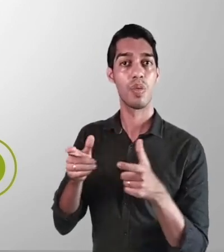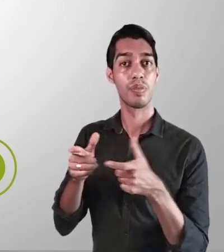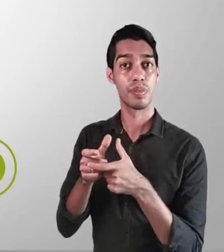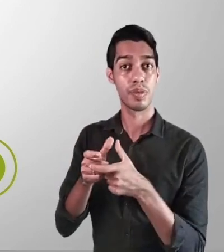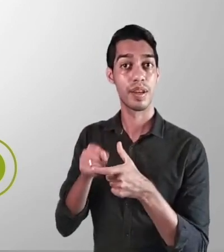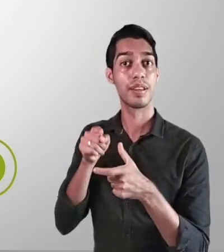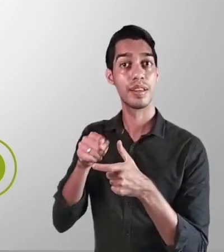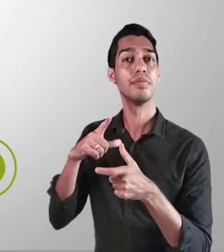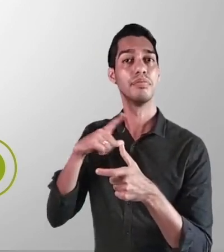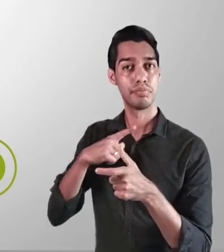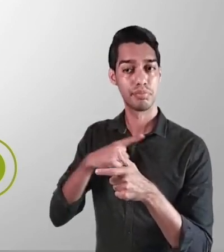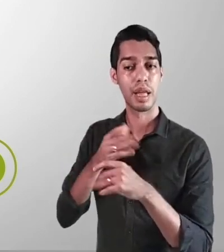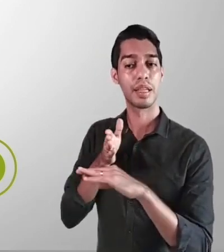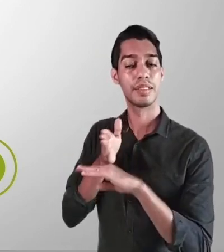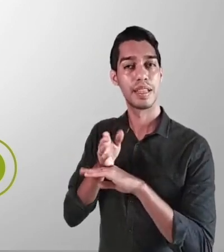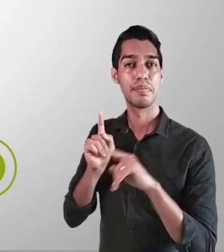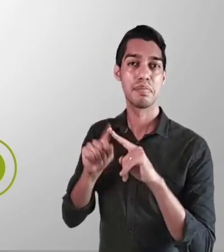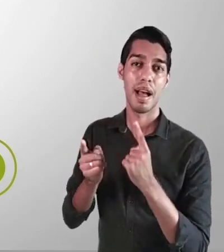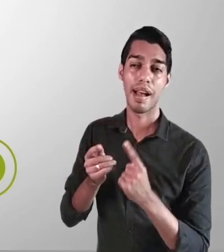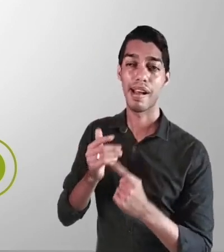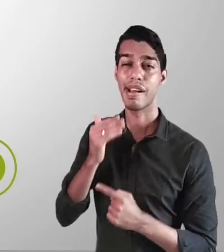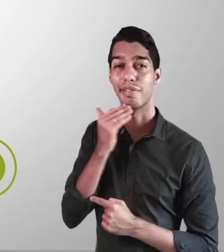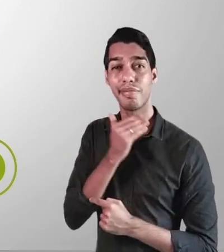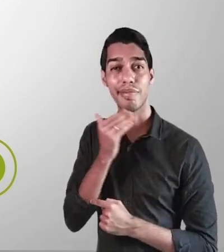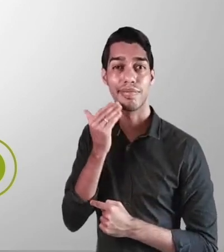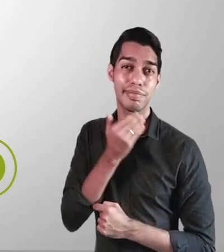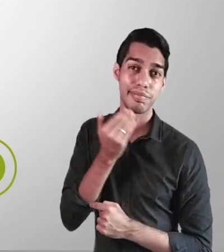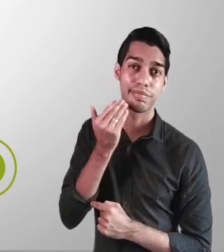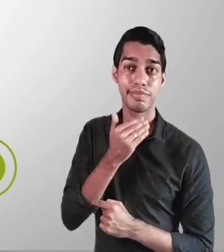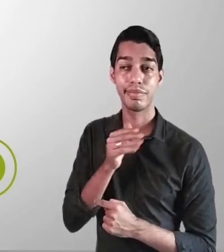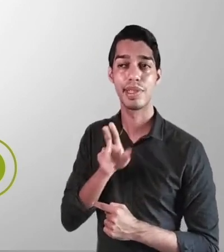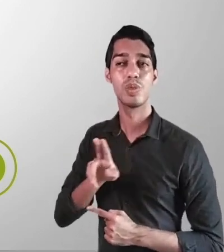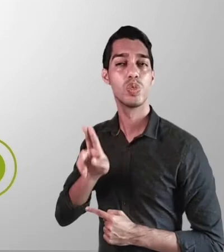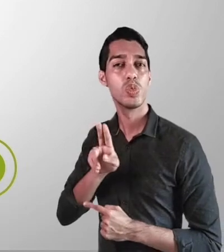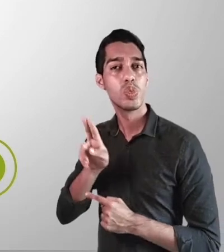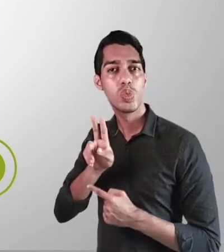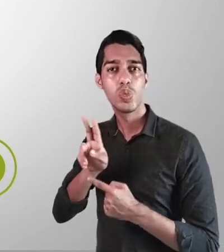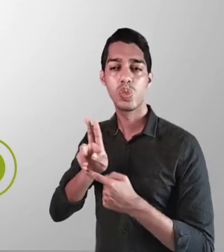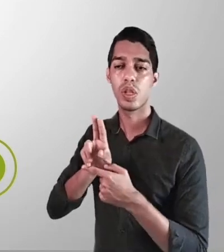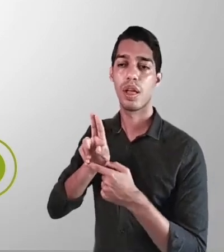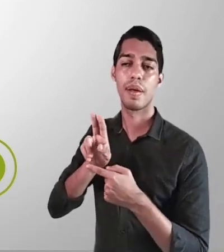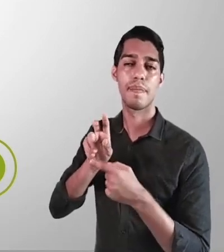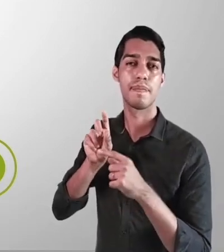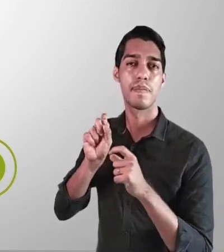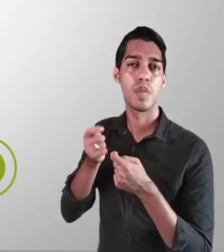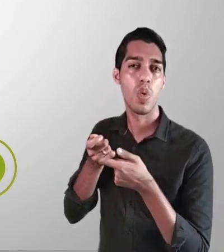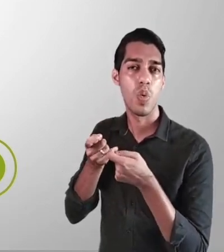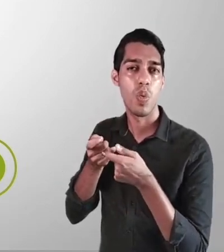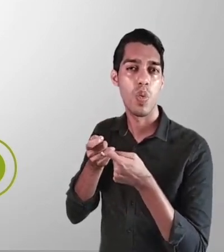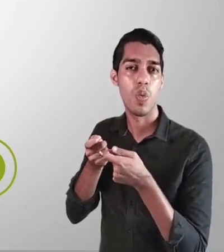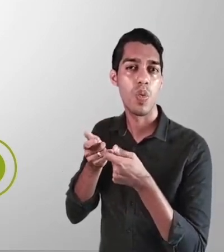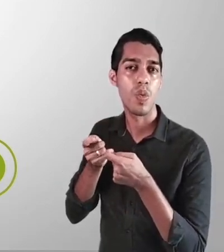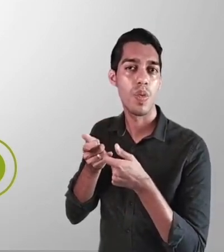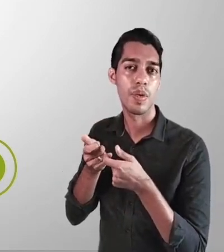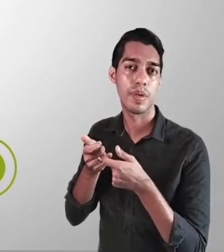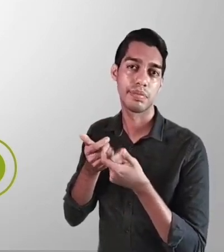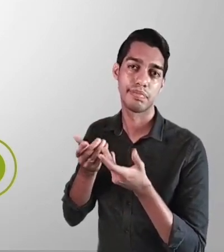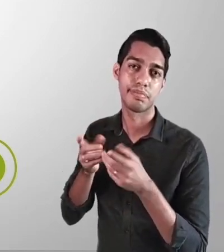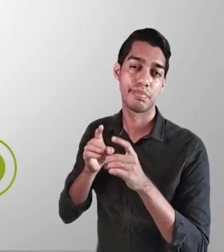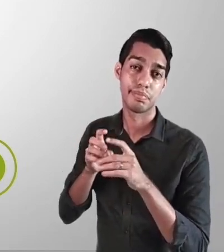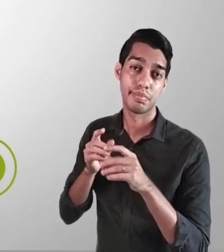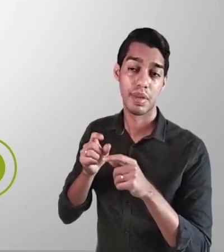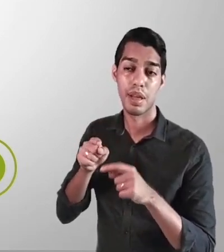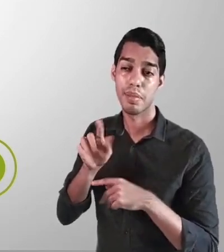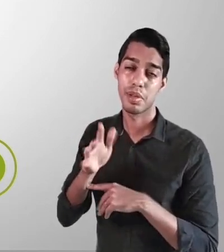acesso, digamos, precário aos serviços financeiros, aos produtos financeiros e até à educação financeira, mais ou menos uns 20%